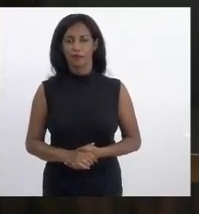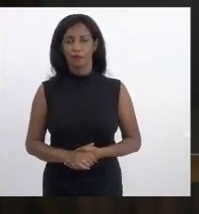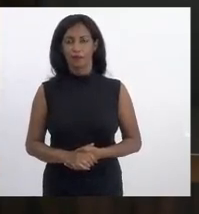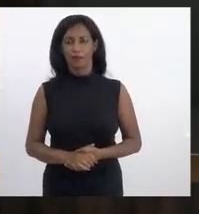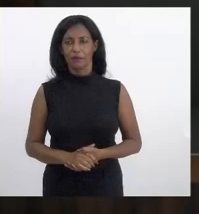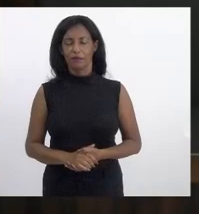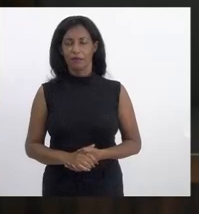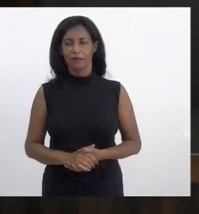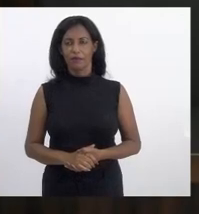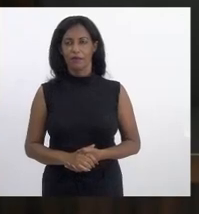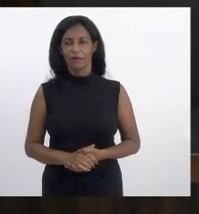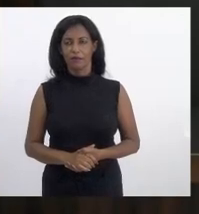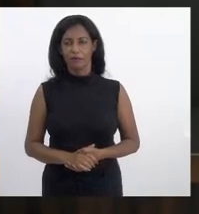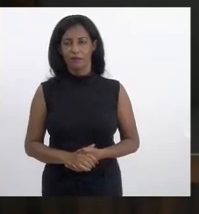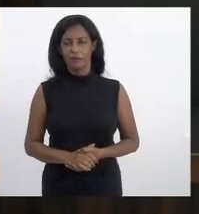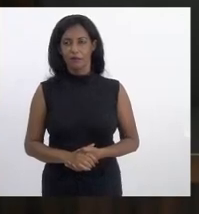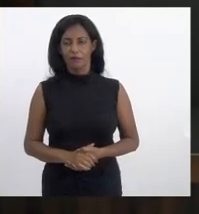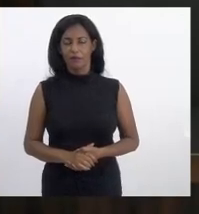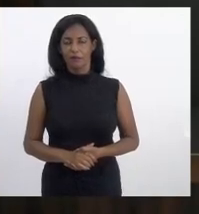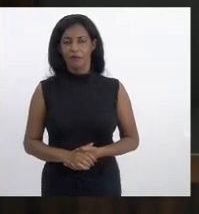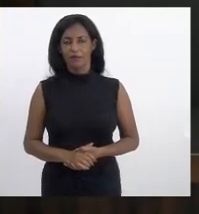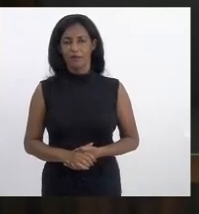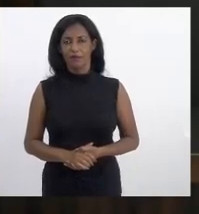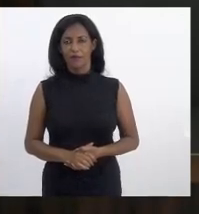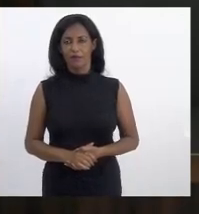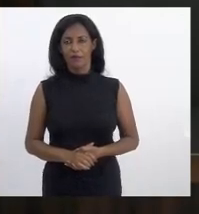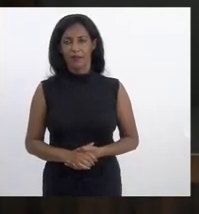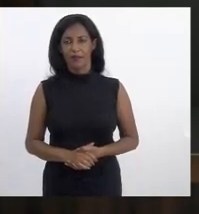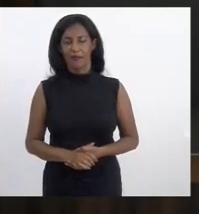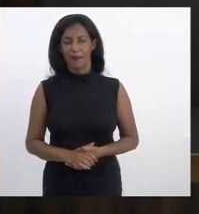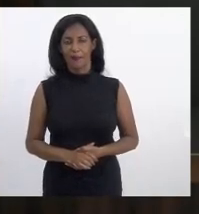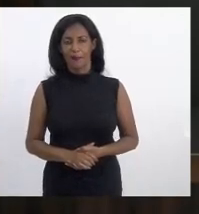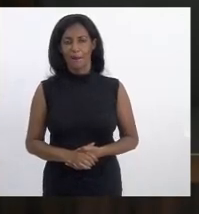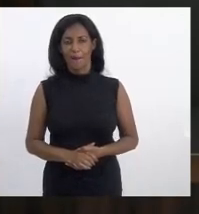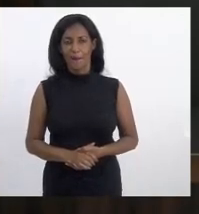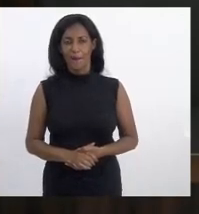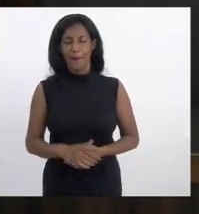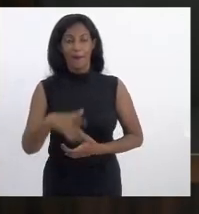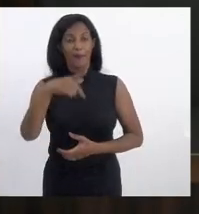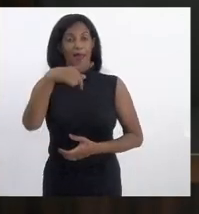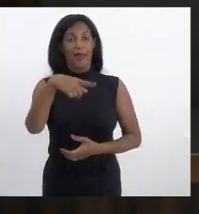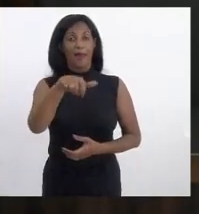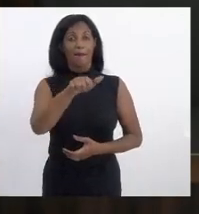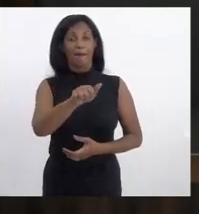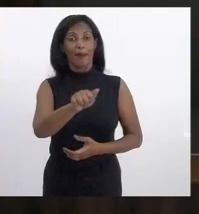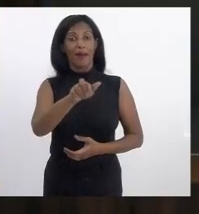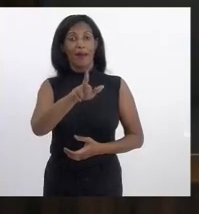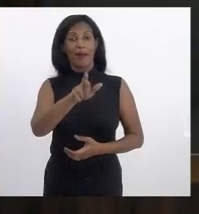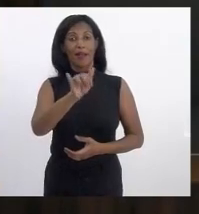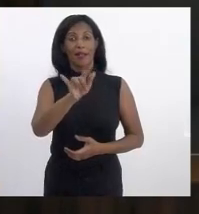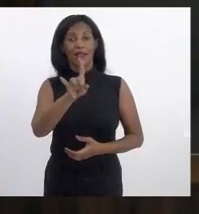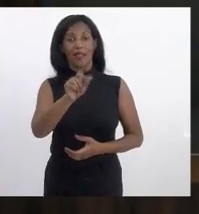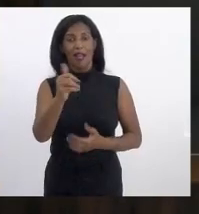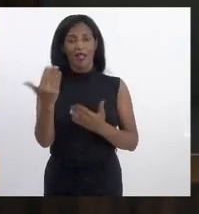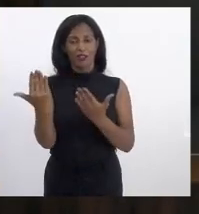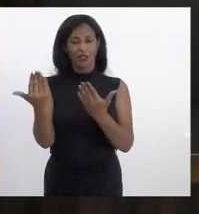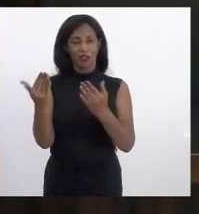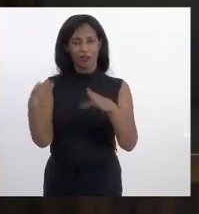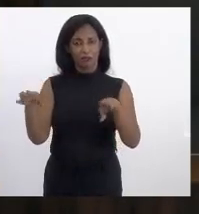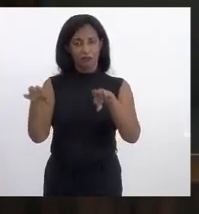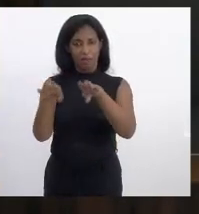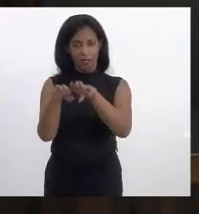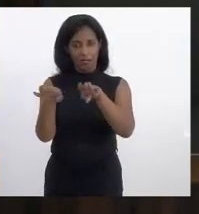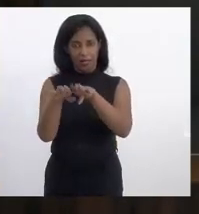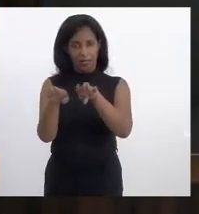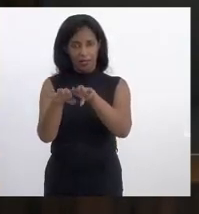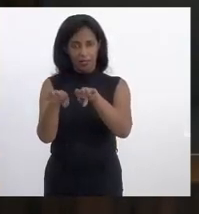e não me fugiu o nome é o poder da parida variedade dentro também vamos defender